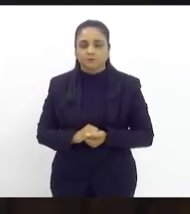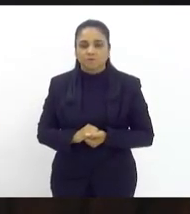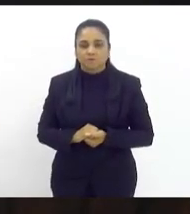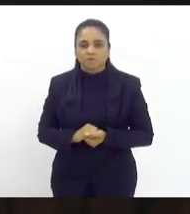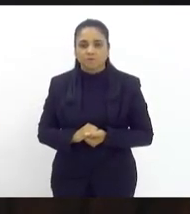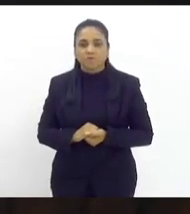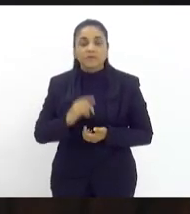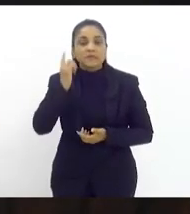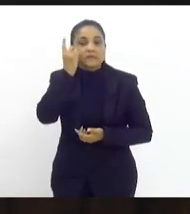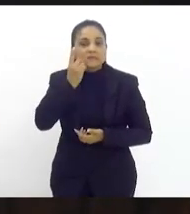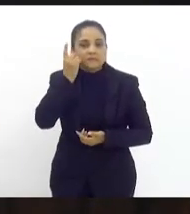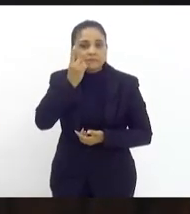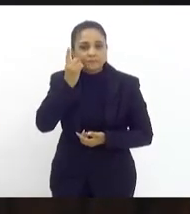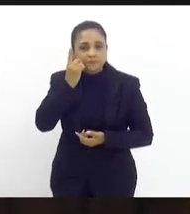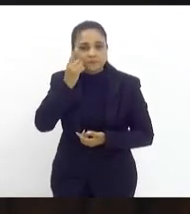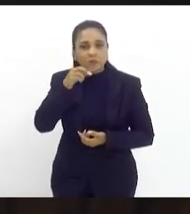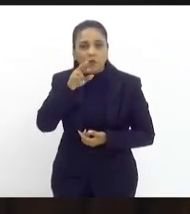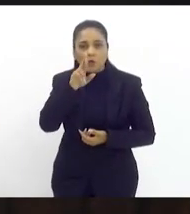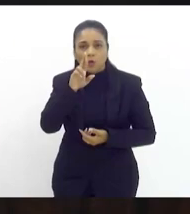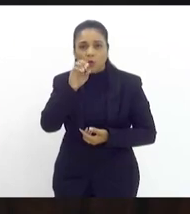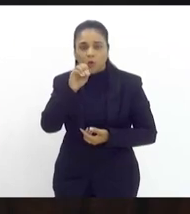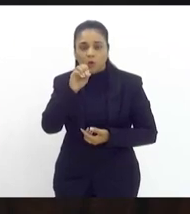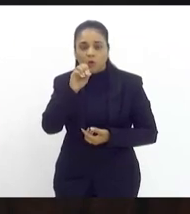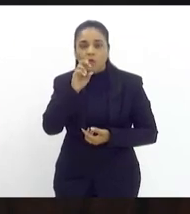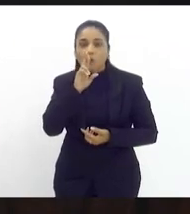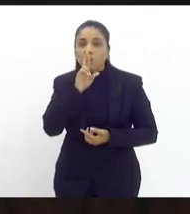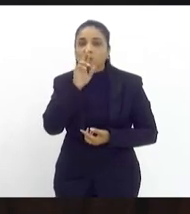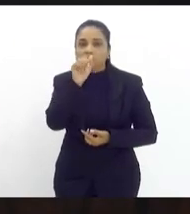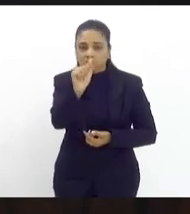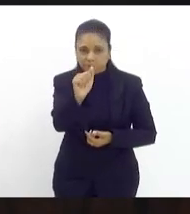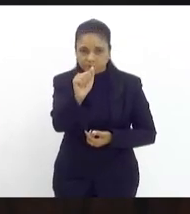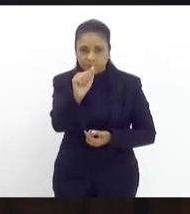Deputado Rodrigo Amorim